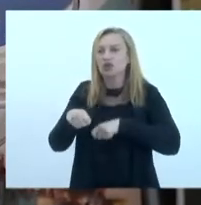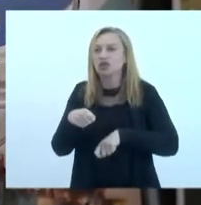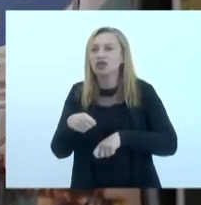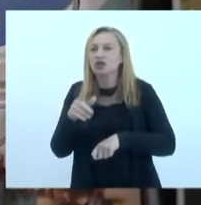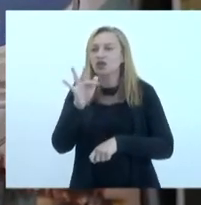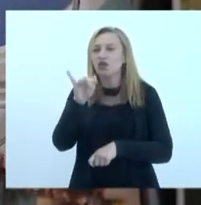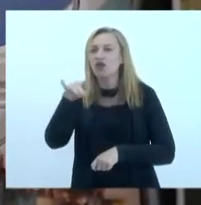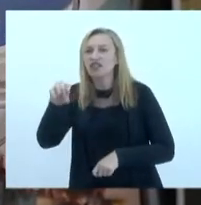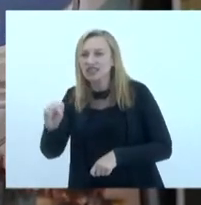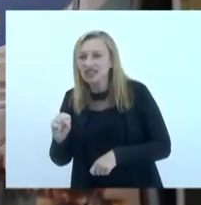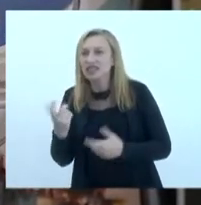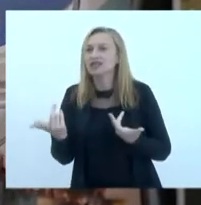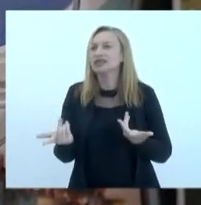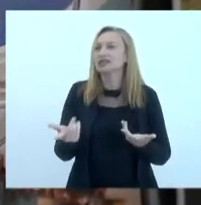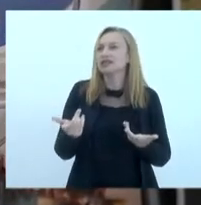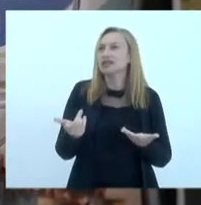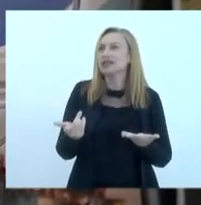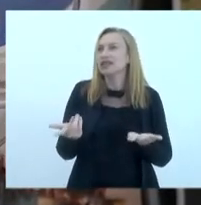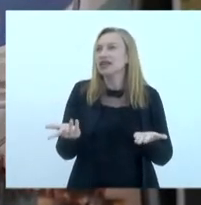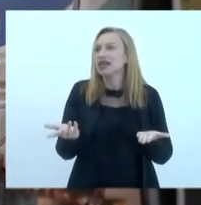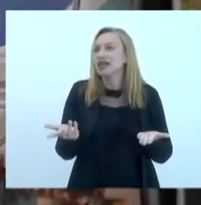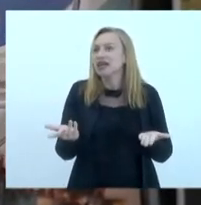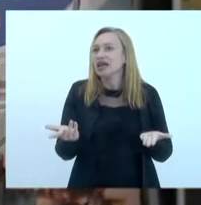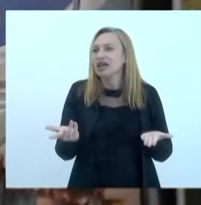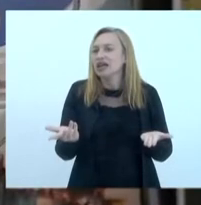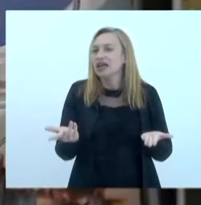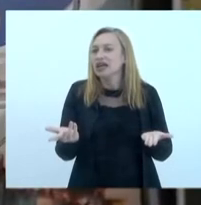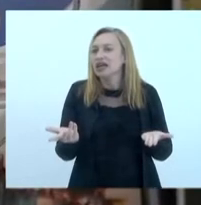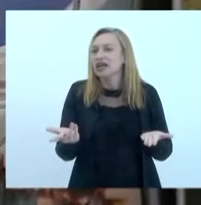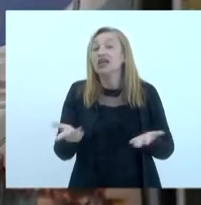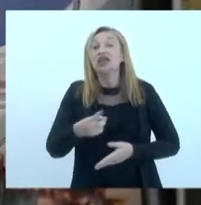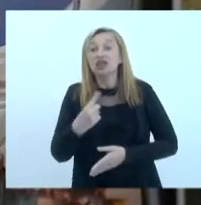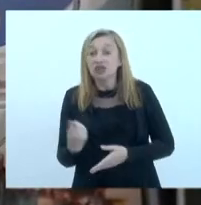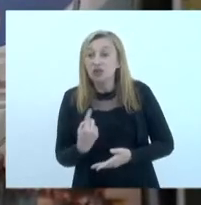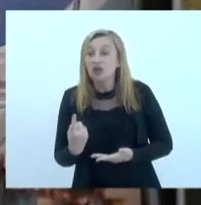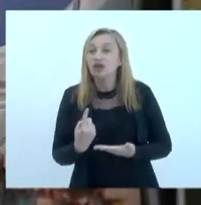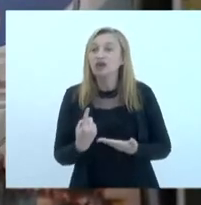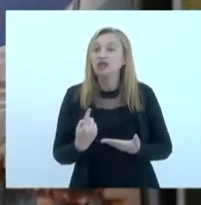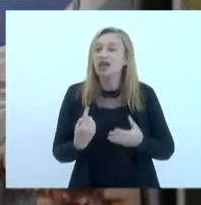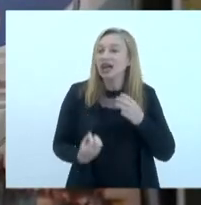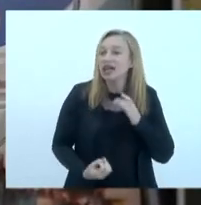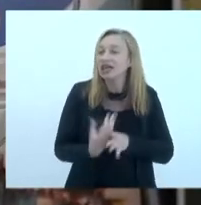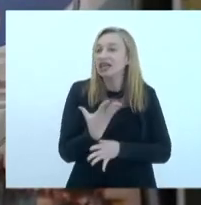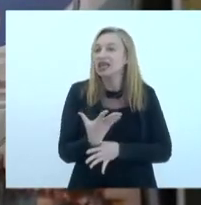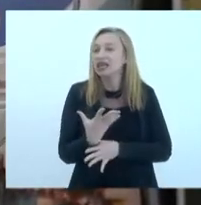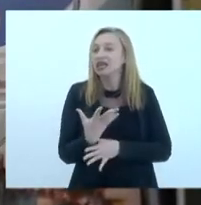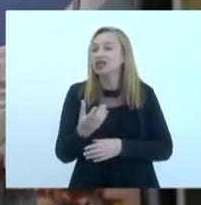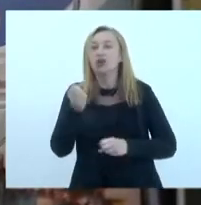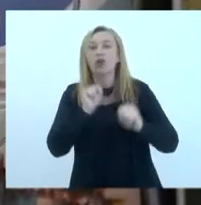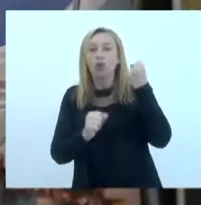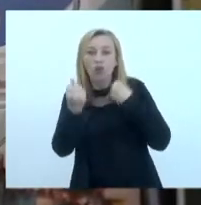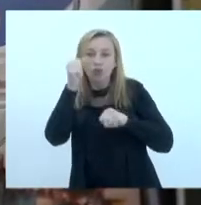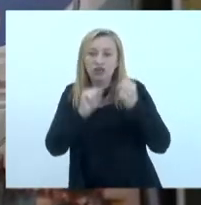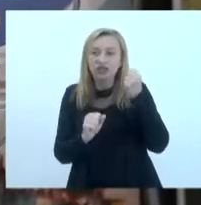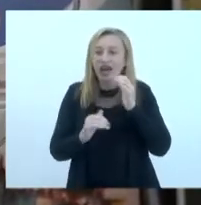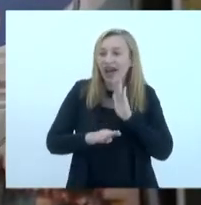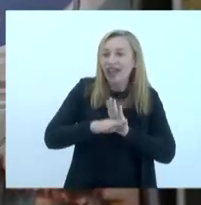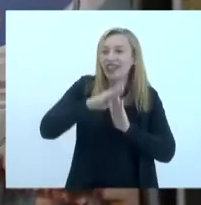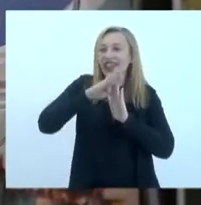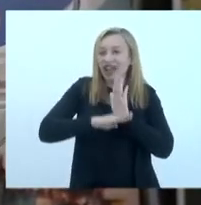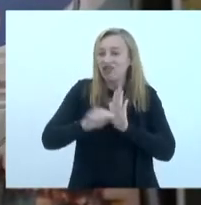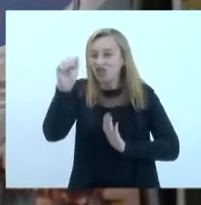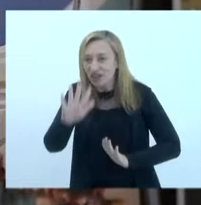fósseis, enfim, daquilo que a gente está construindo como indústria a nível